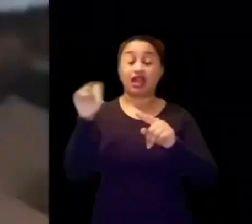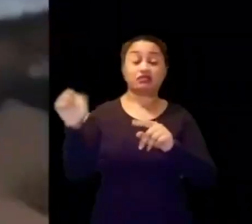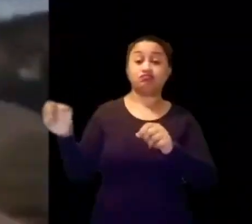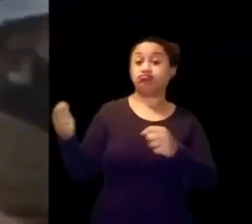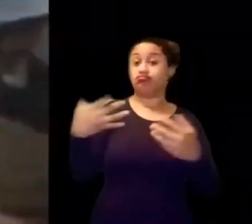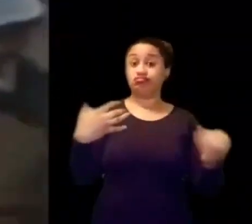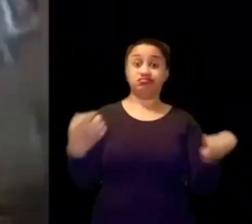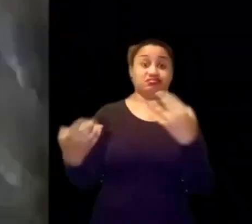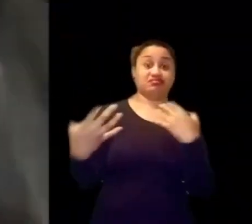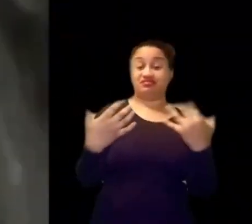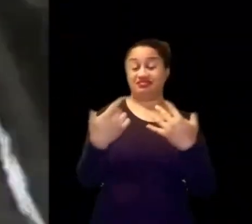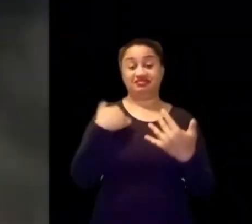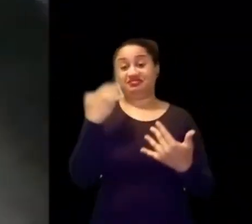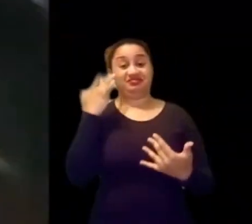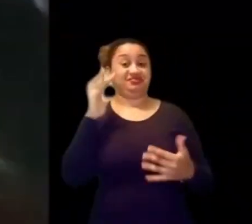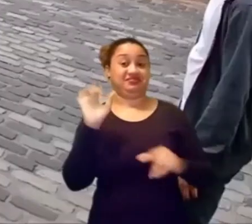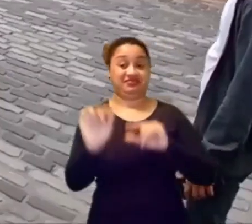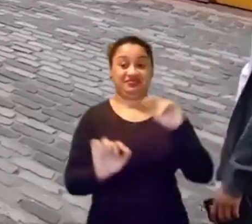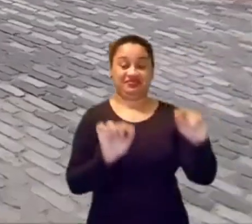gente.